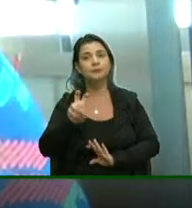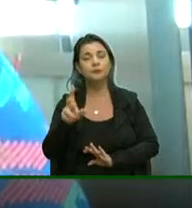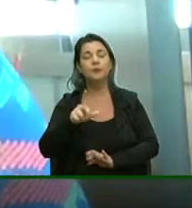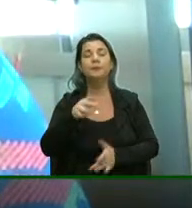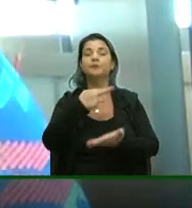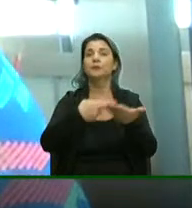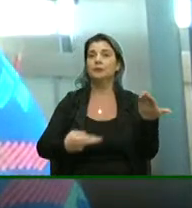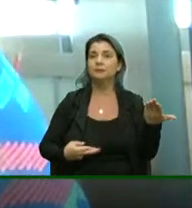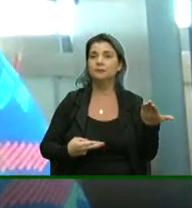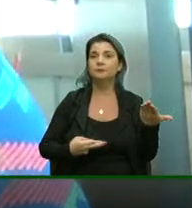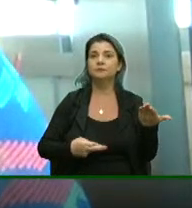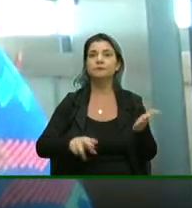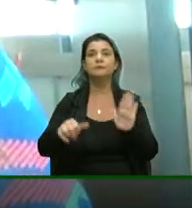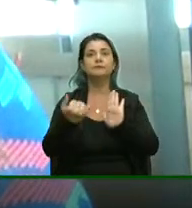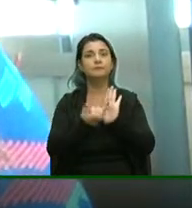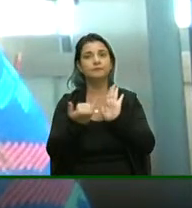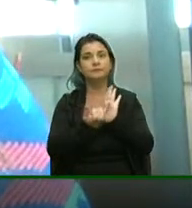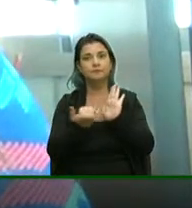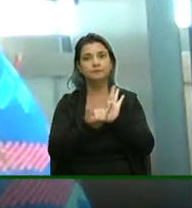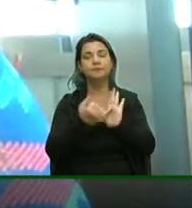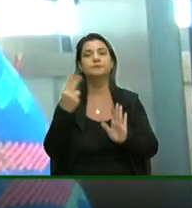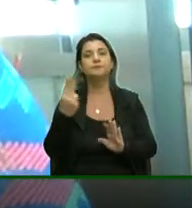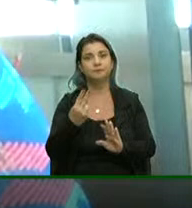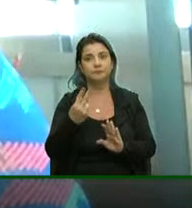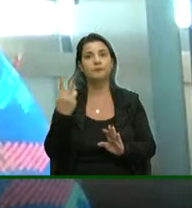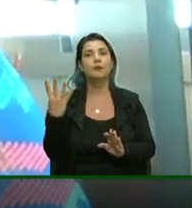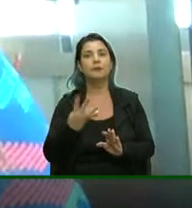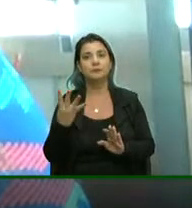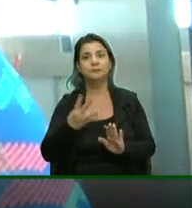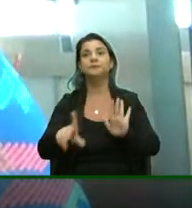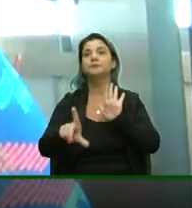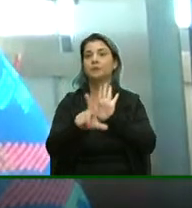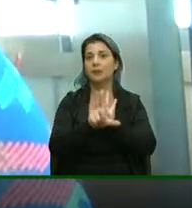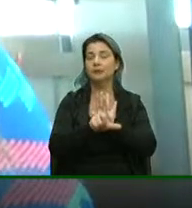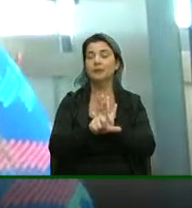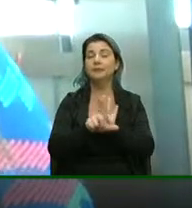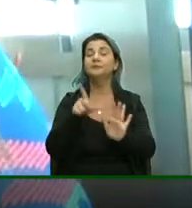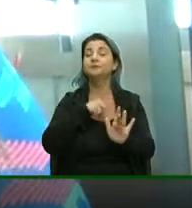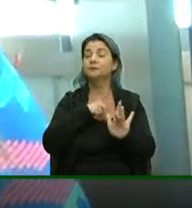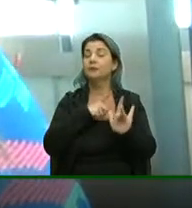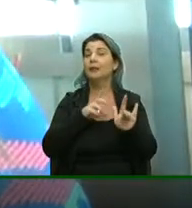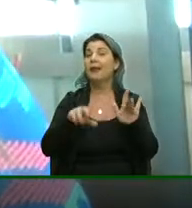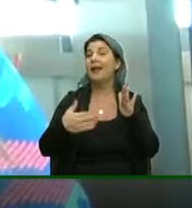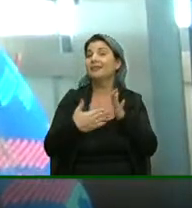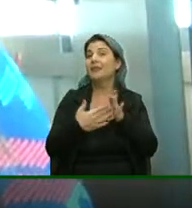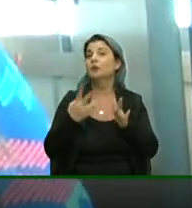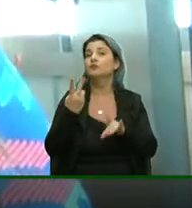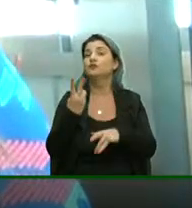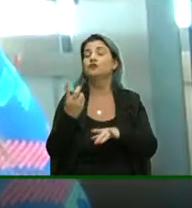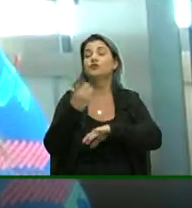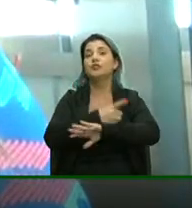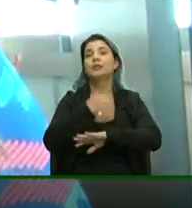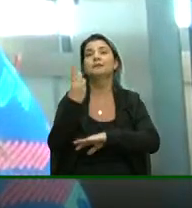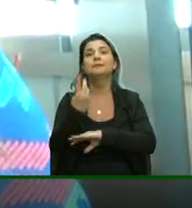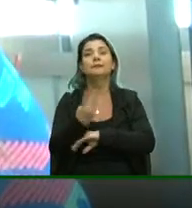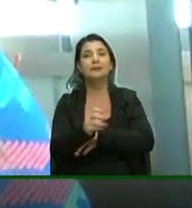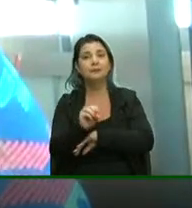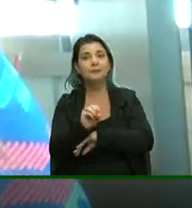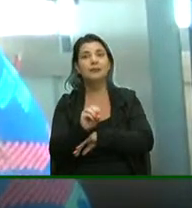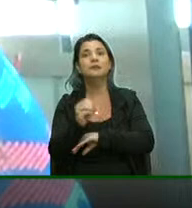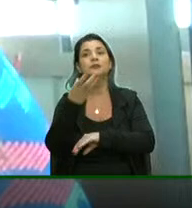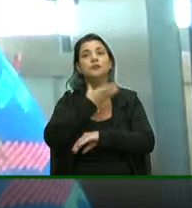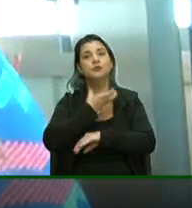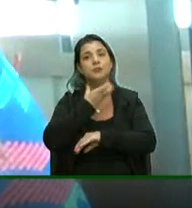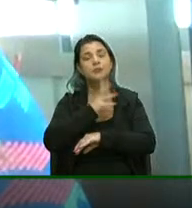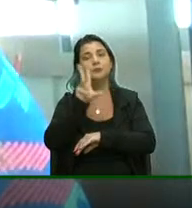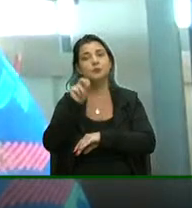e 4 do artigo 1º dessa lei terão vigência até 31 de dezembro de 21. E sexto, inclui o artigo onde couber,